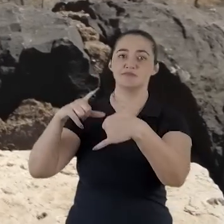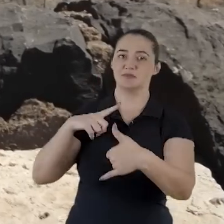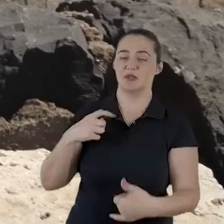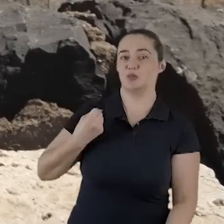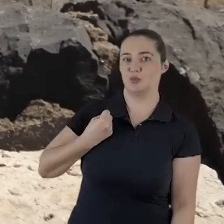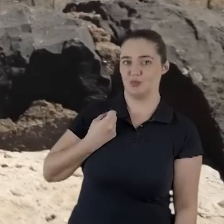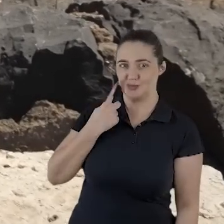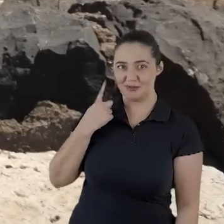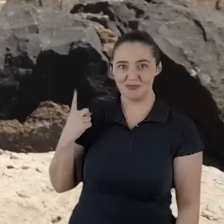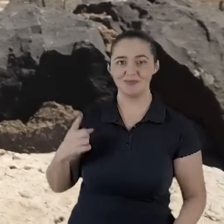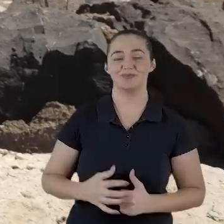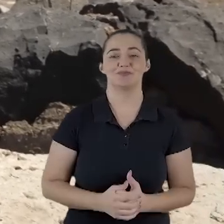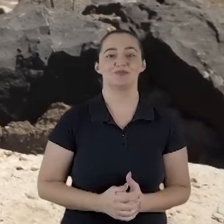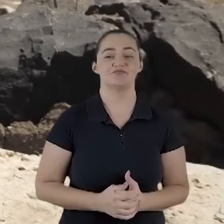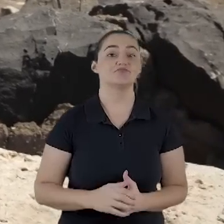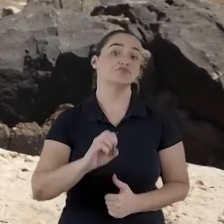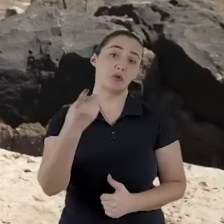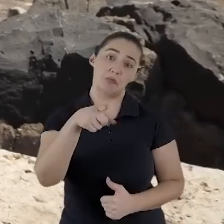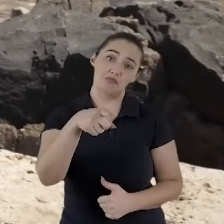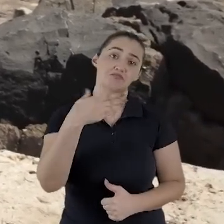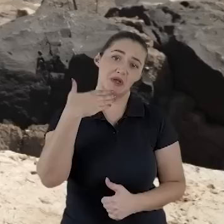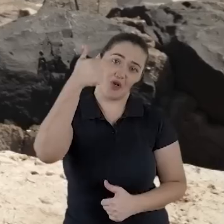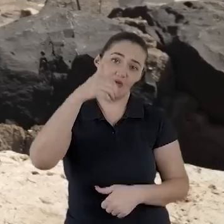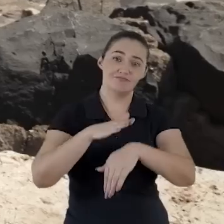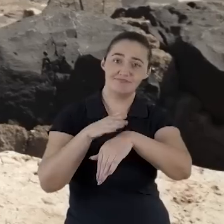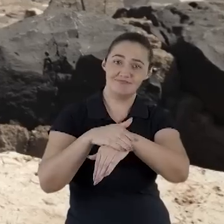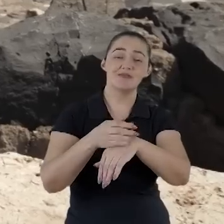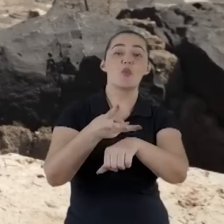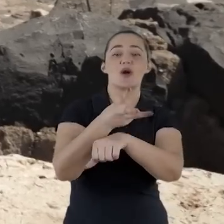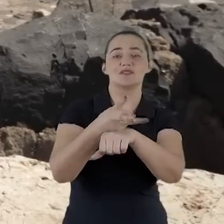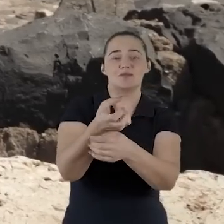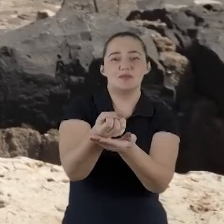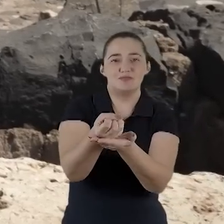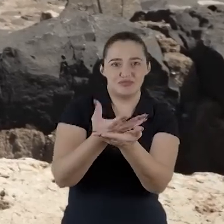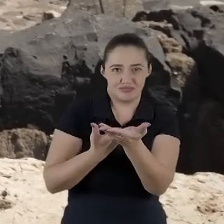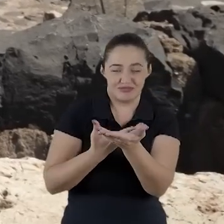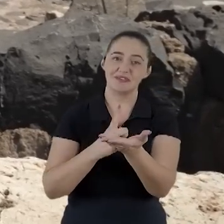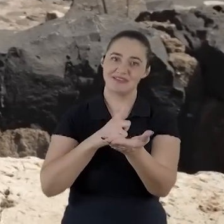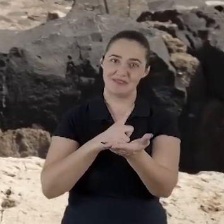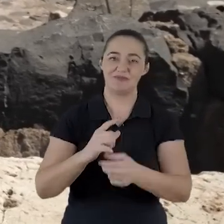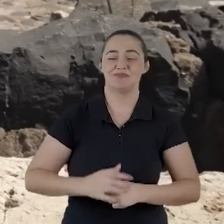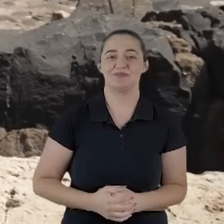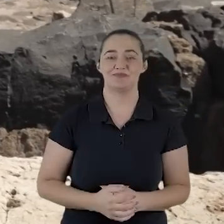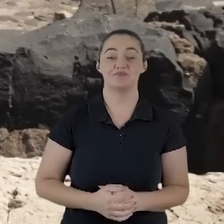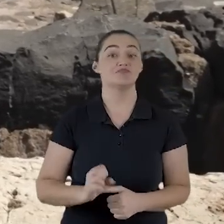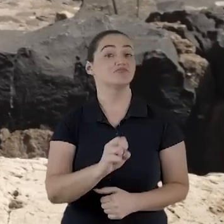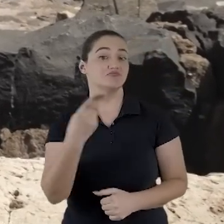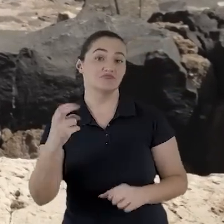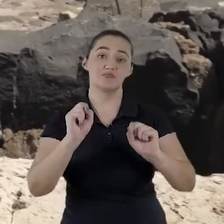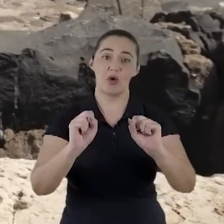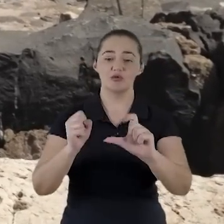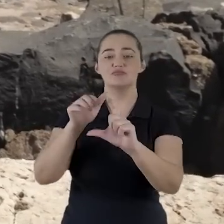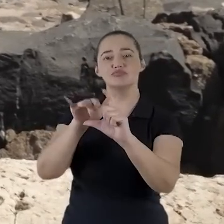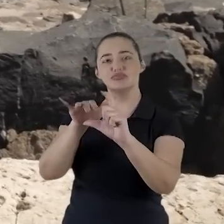21 27 3121, ou se você preferir, pode deixar uma mensagem no nosso WhatsApp, ele aparece aí na sua tela. Você também pode,